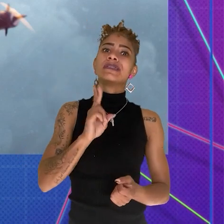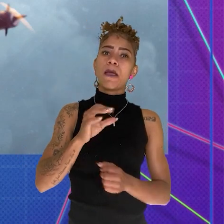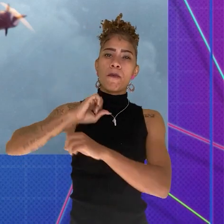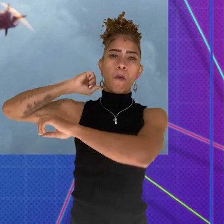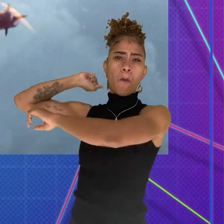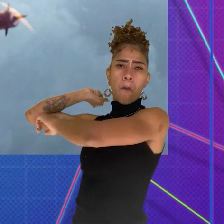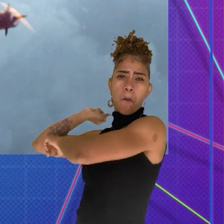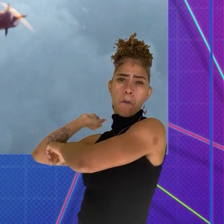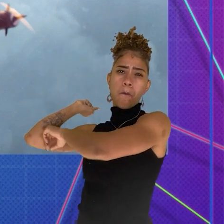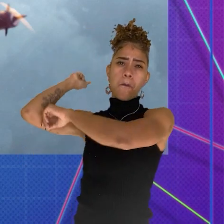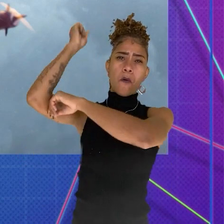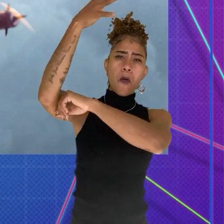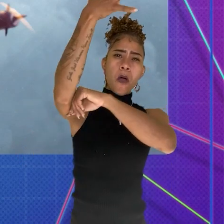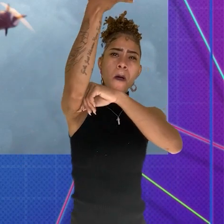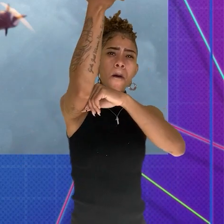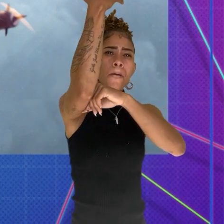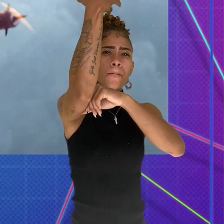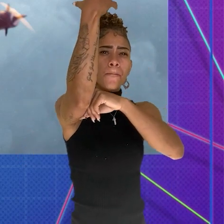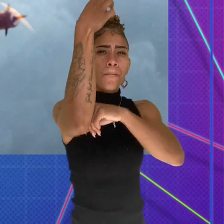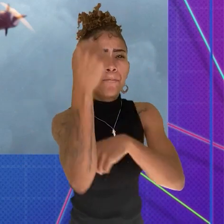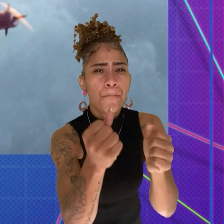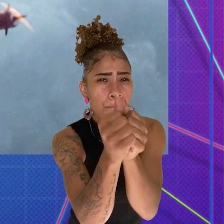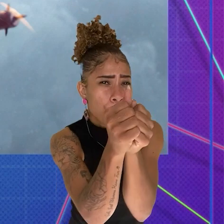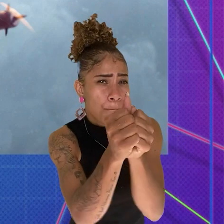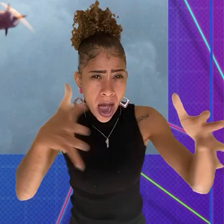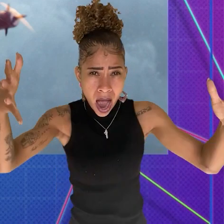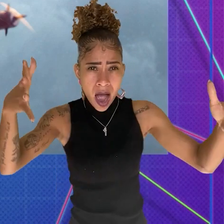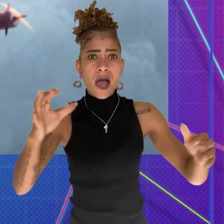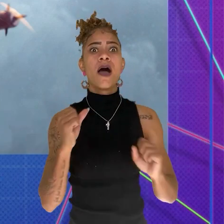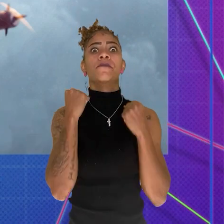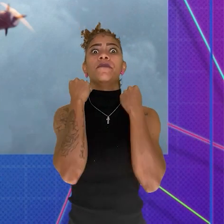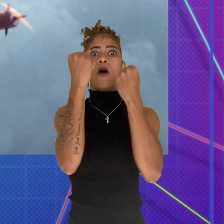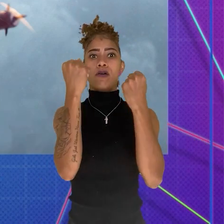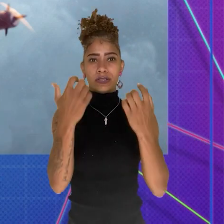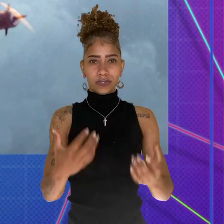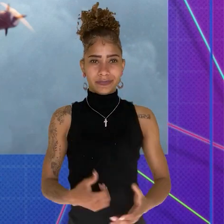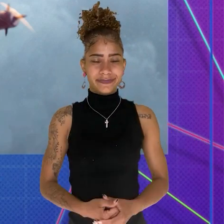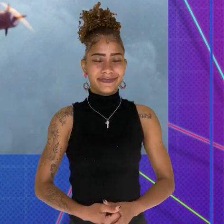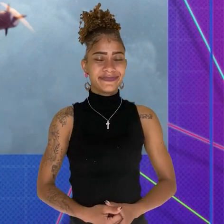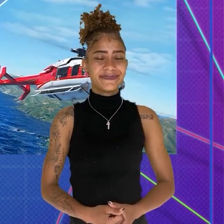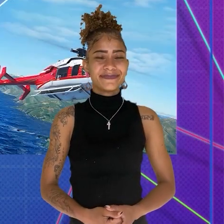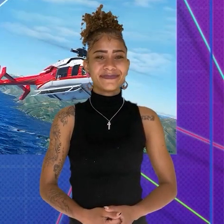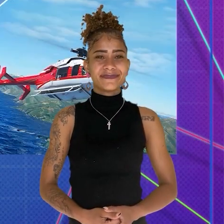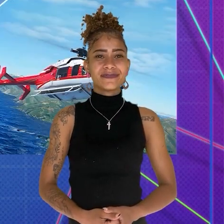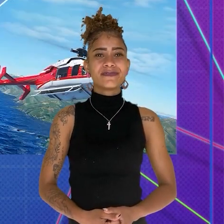medida que o jogador lança o objeto e ele cai, o som se torna mais intenso e agudo.